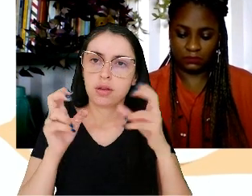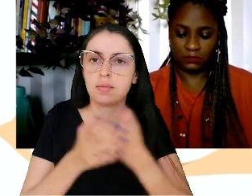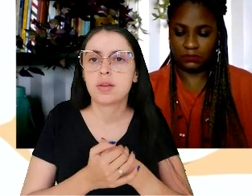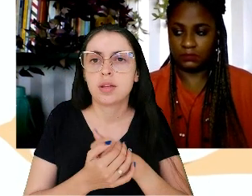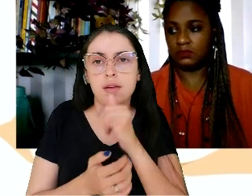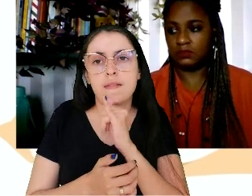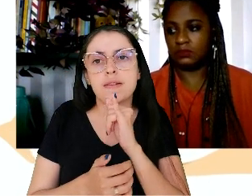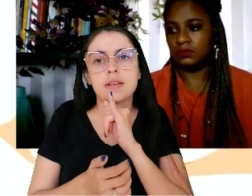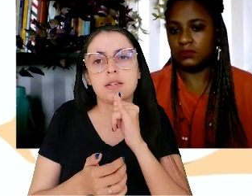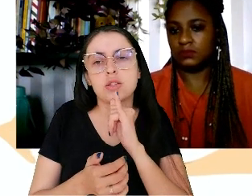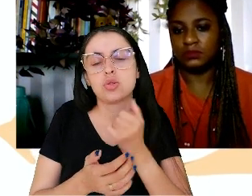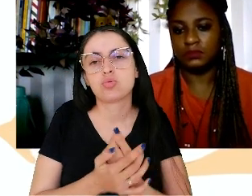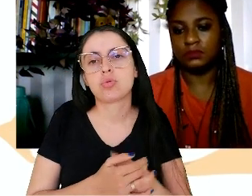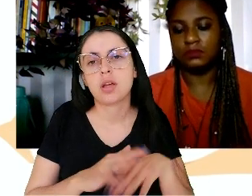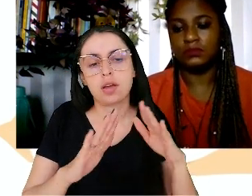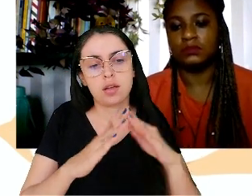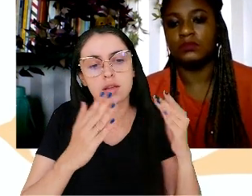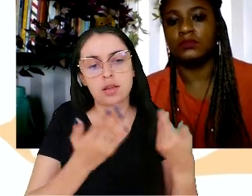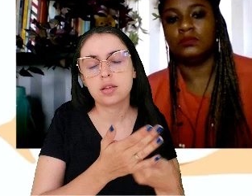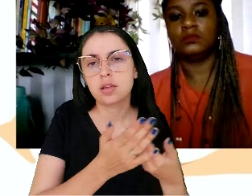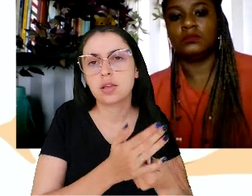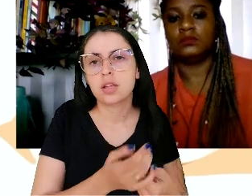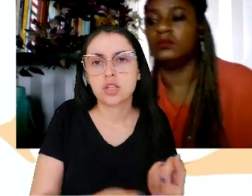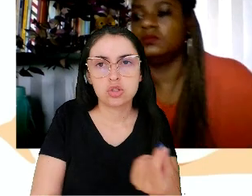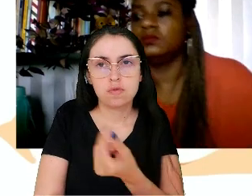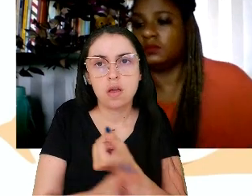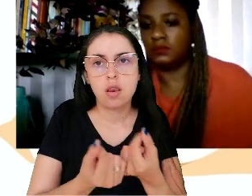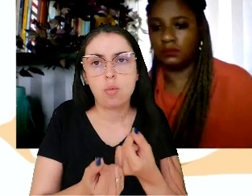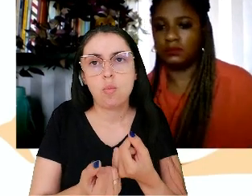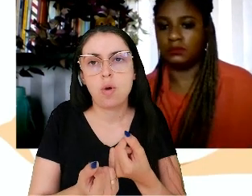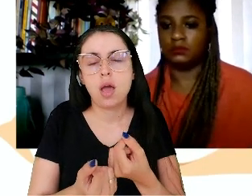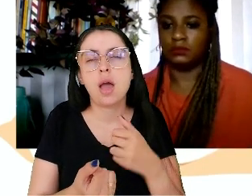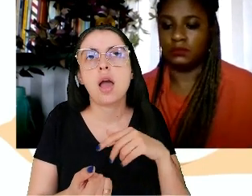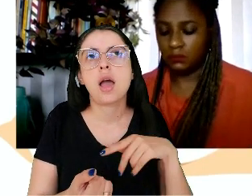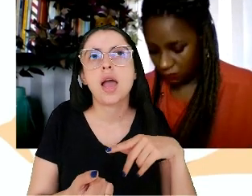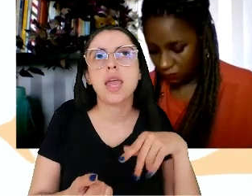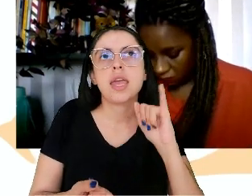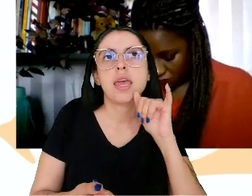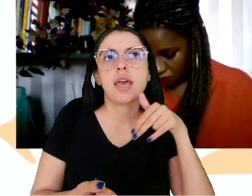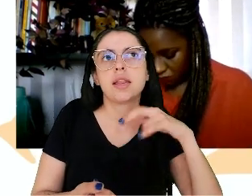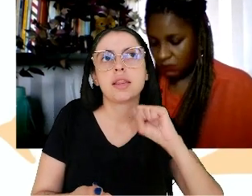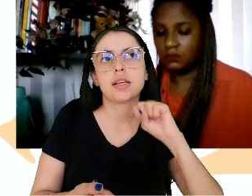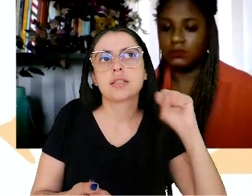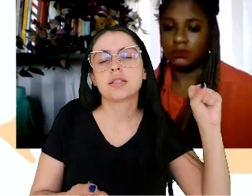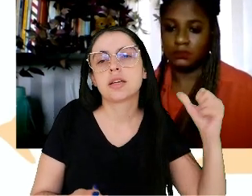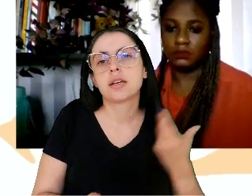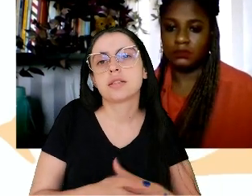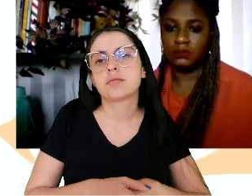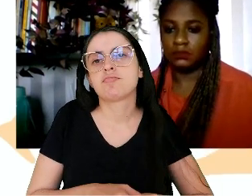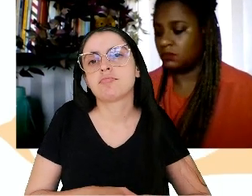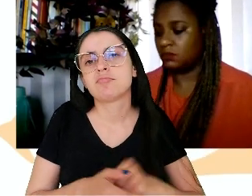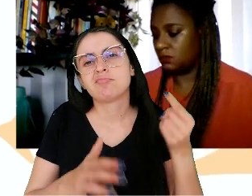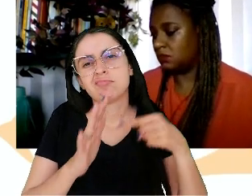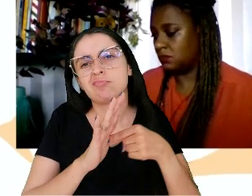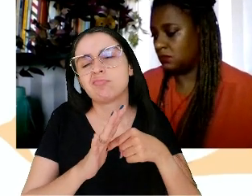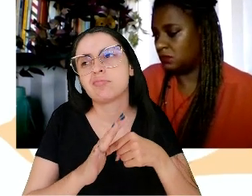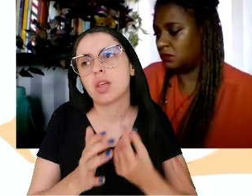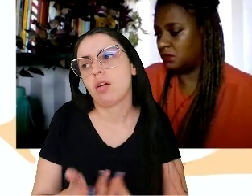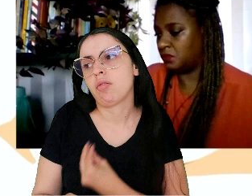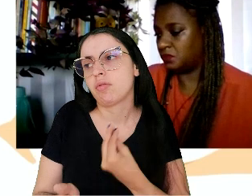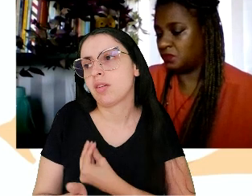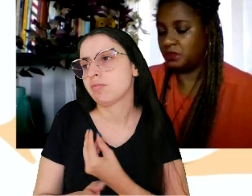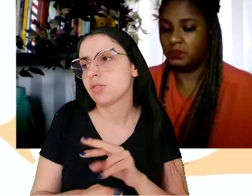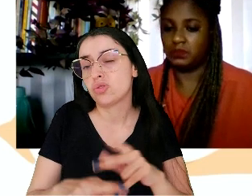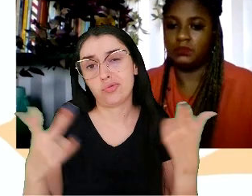por exemplo, a possibilidade da dona de casa recolher benefícios para a Previdência Social, eles estão todos calcados numa